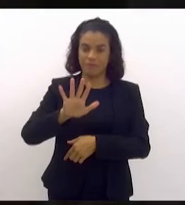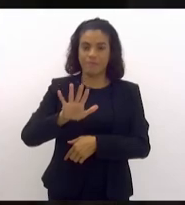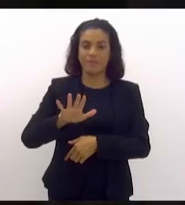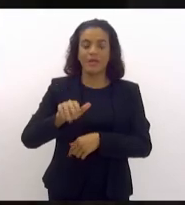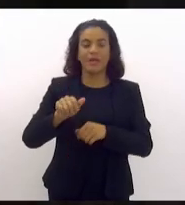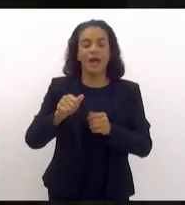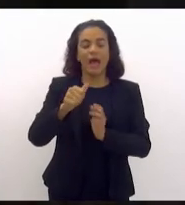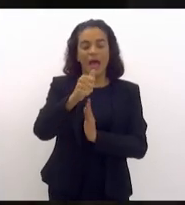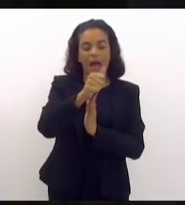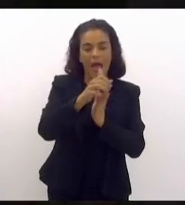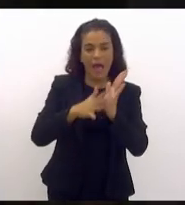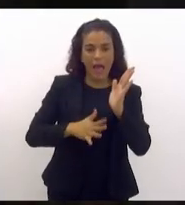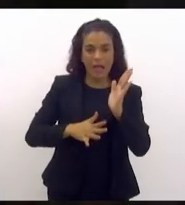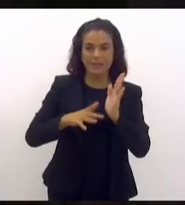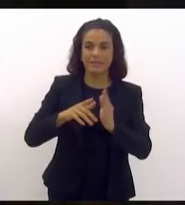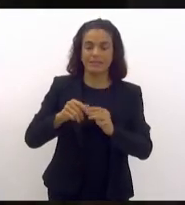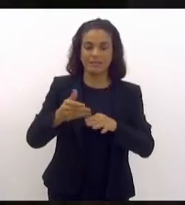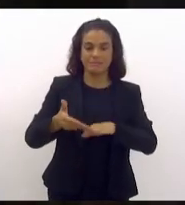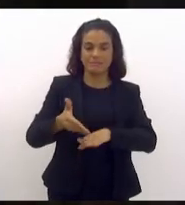sessão